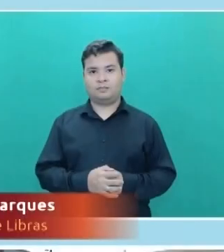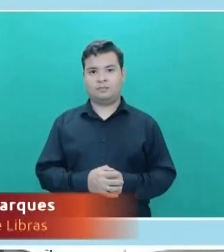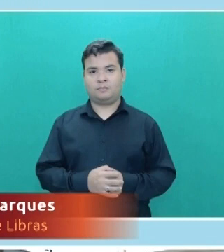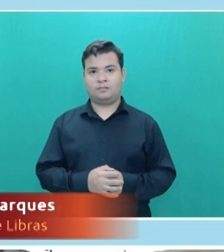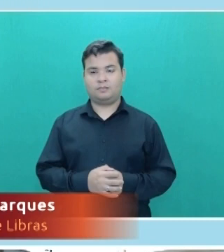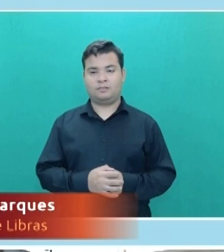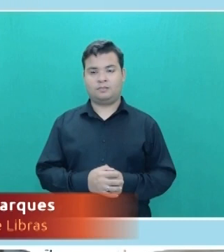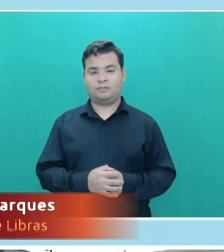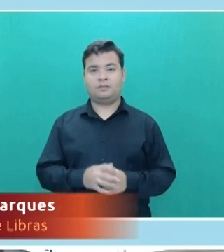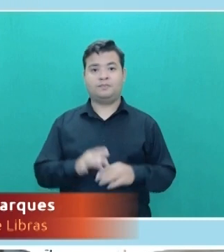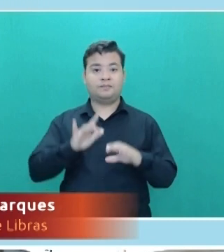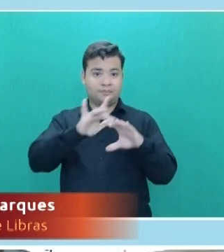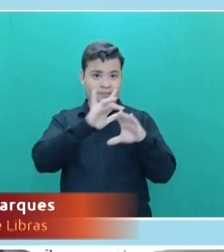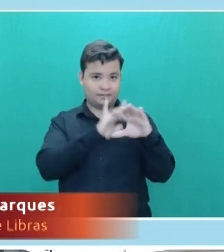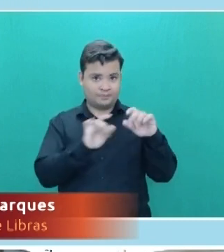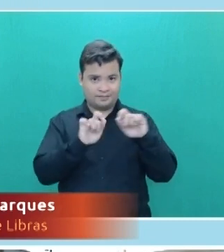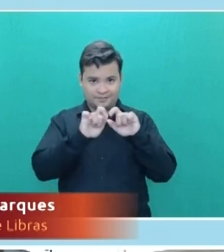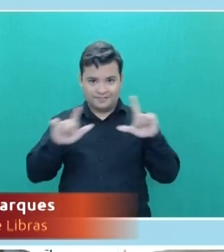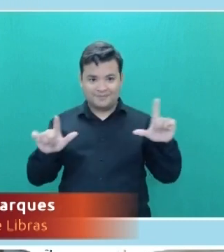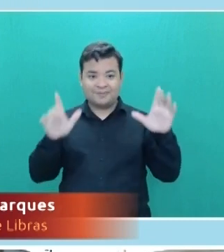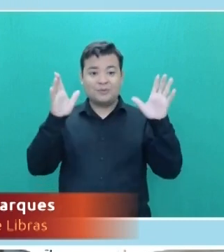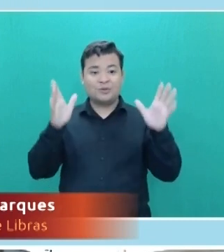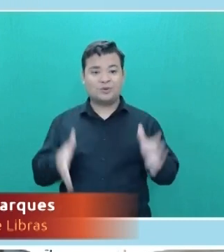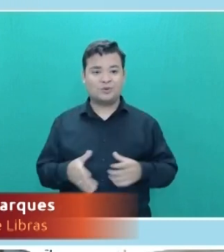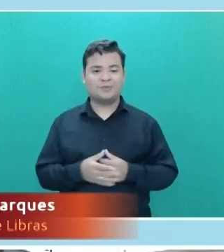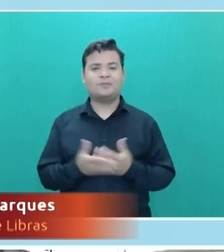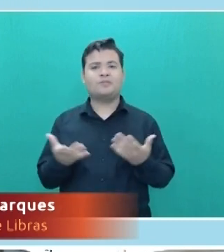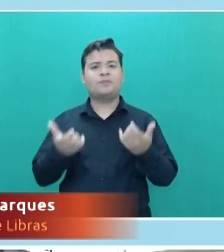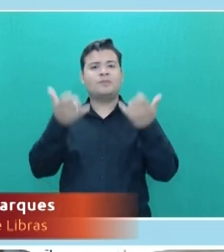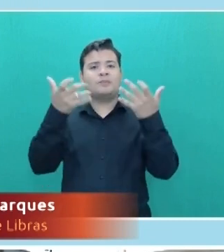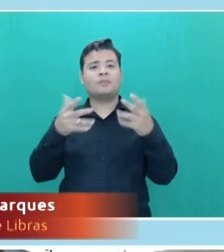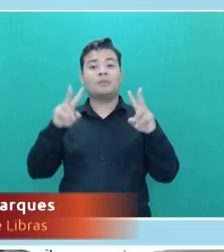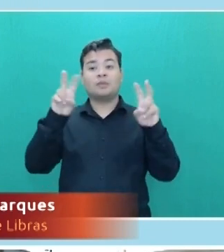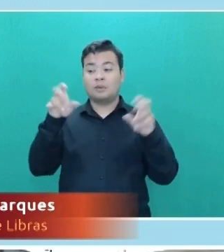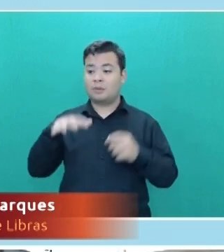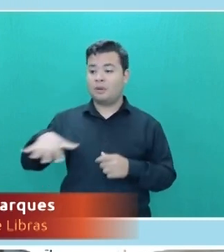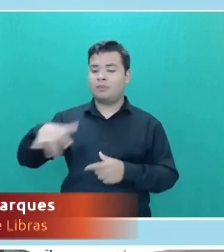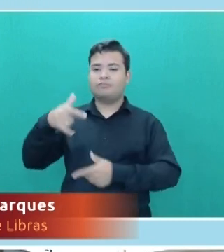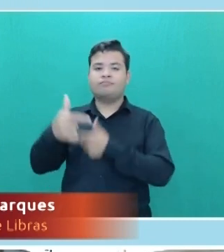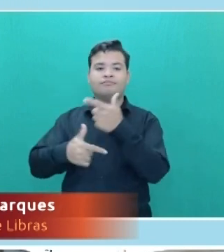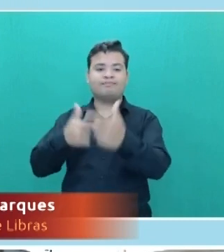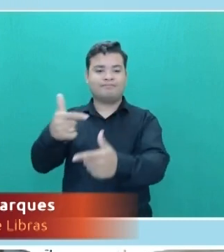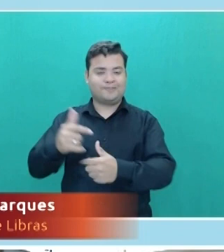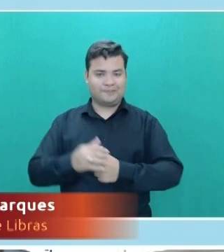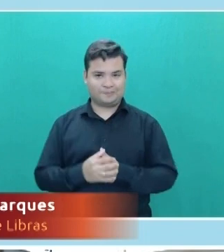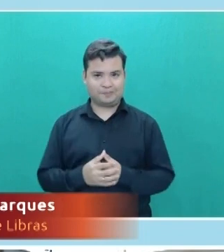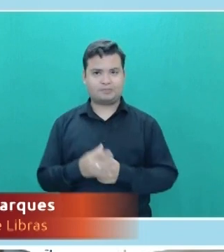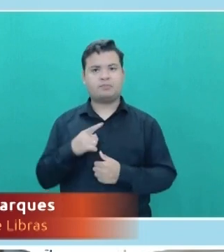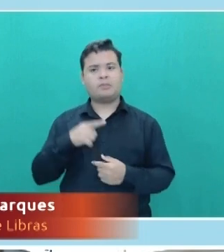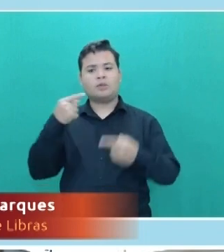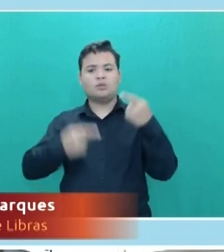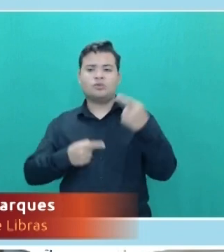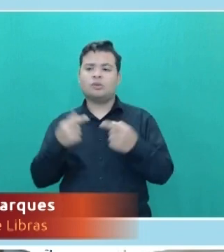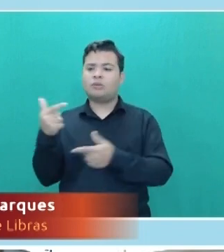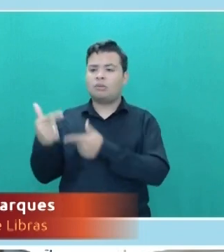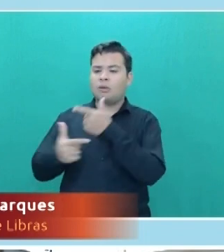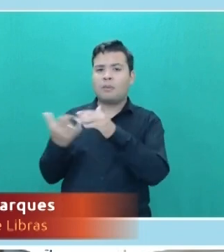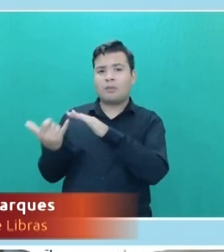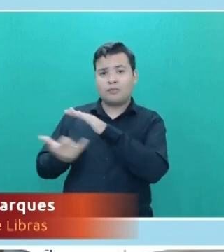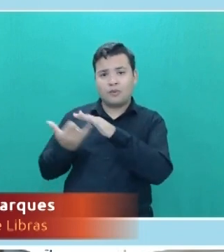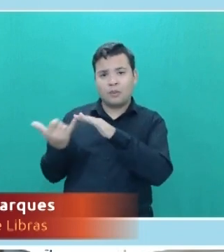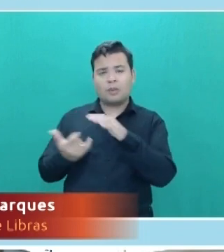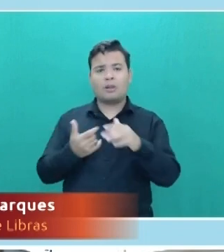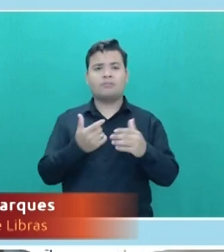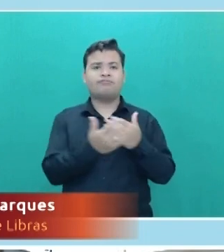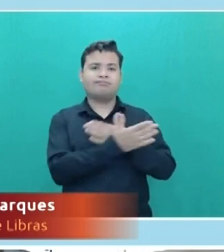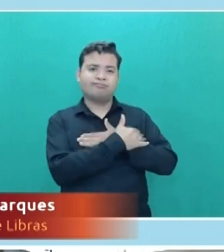Estamos de volta com Conexões de hoje, que fala sobre o mercado de trabalho. Nós estamos discutindo informalidade, desemprego,